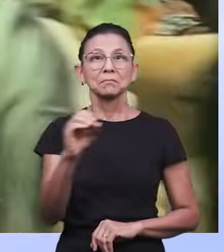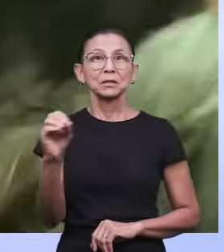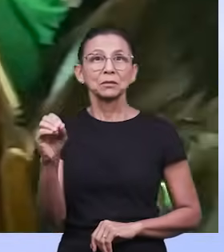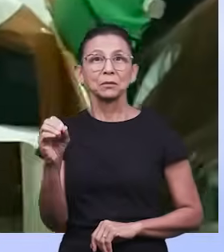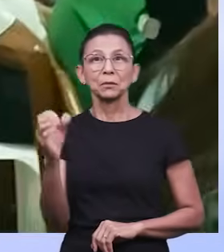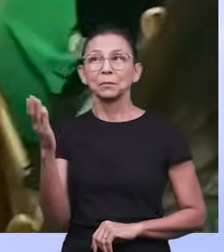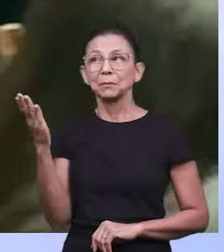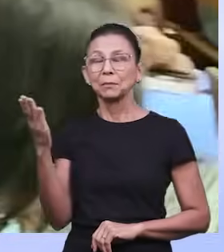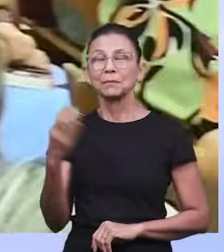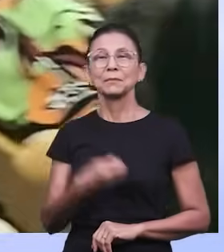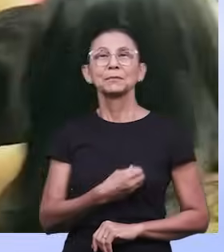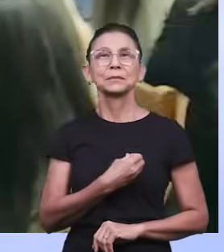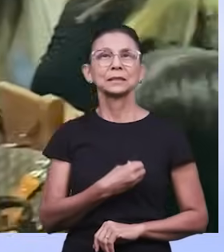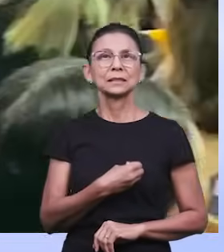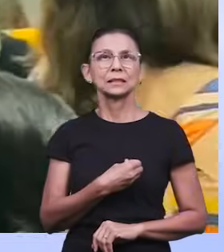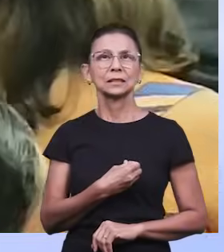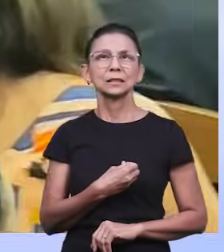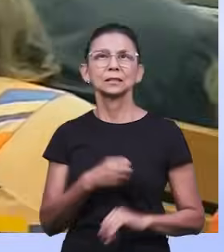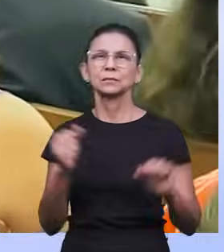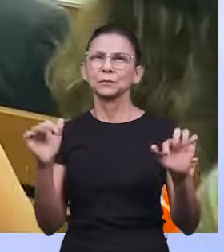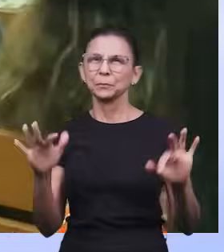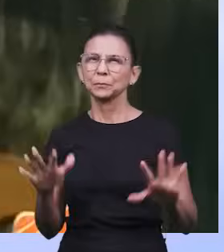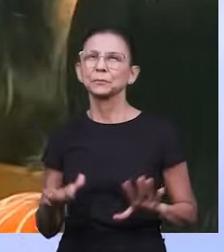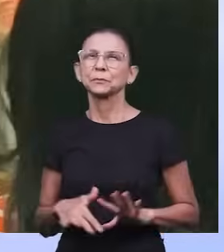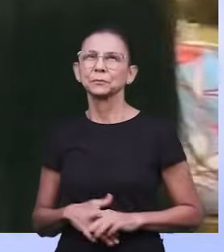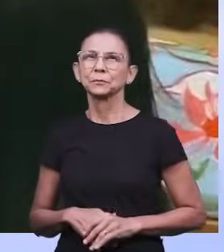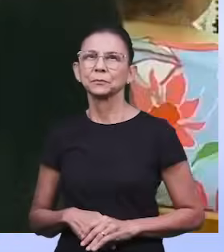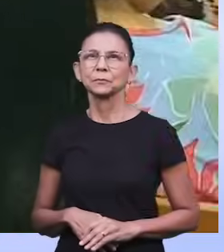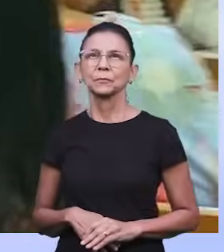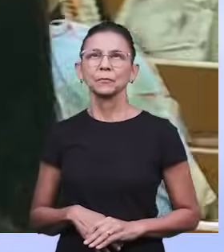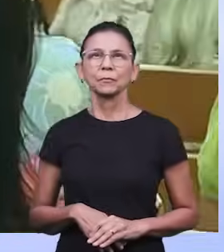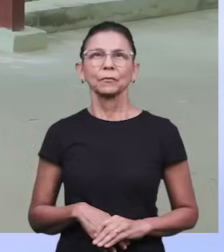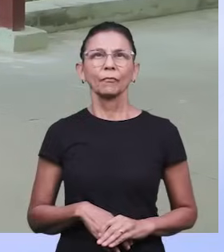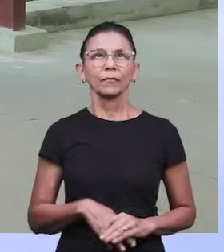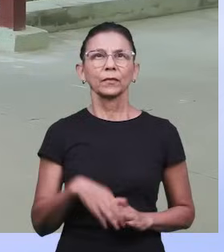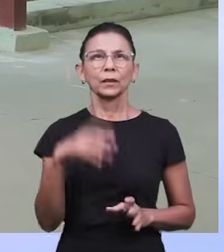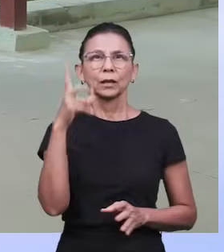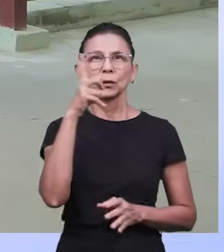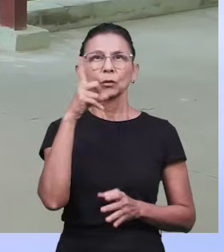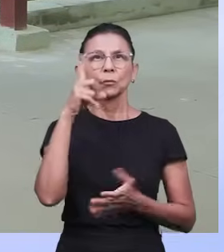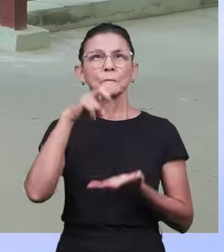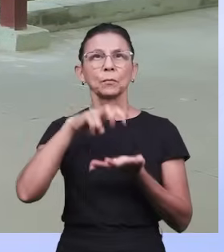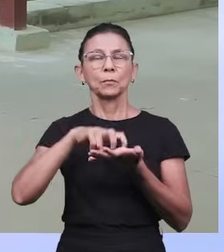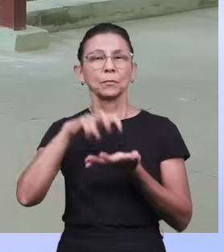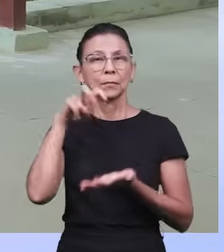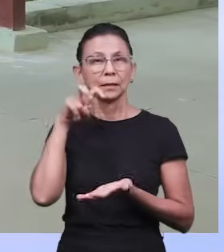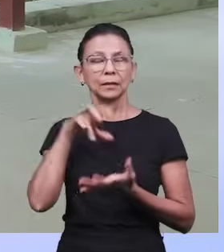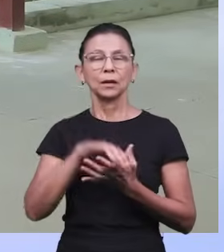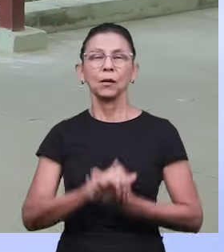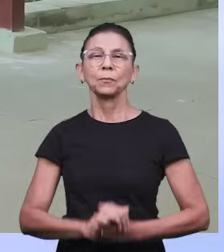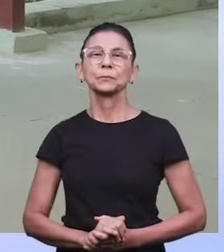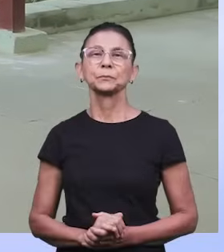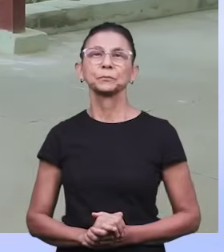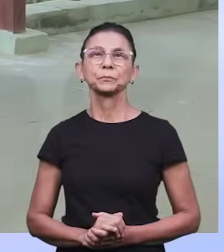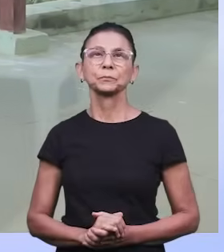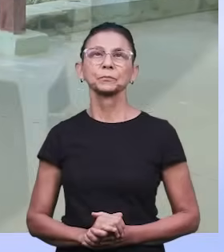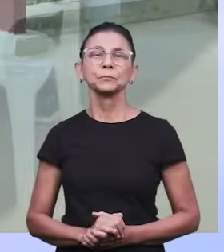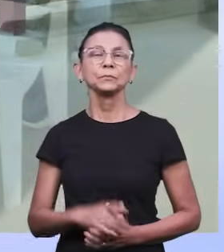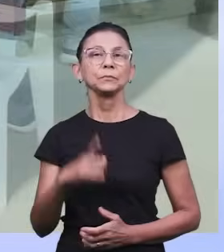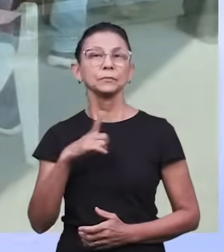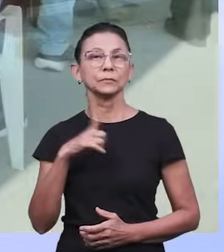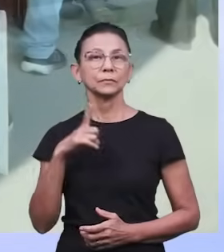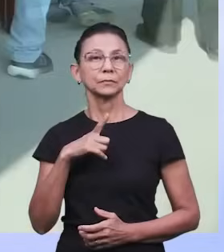bênção, uma operação gloriosa do Senhor, e hoje, de manhã, no domingo, nós finalizamos com uma reunião